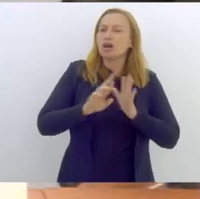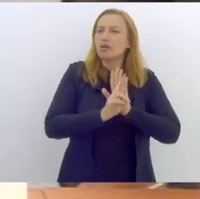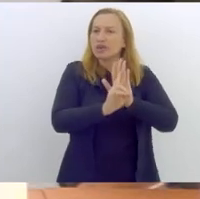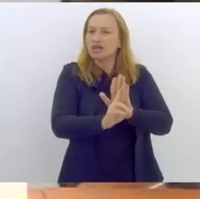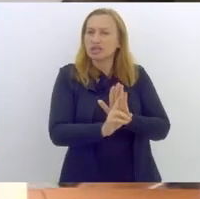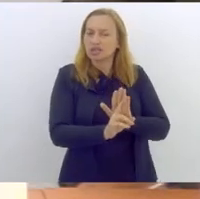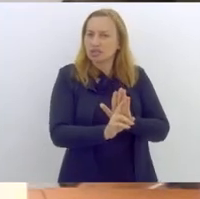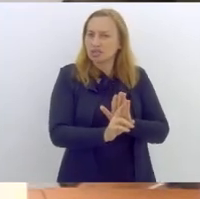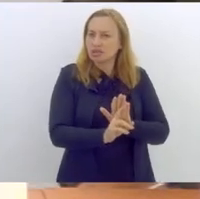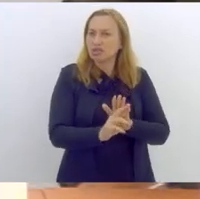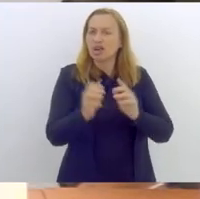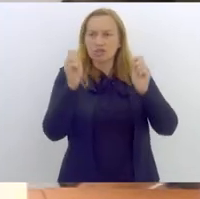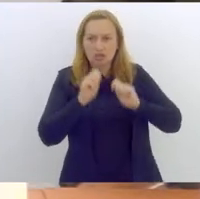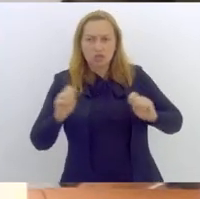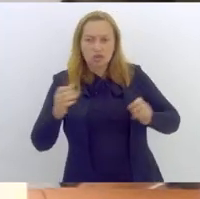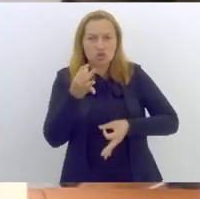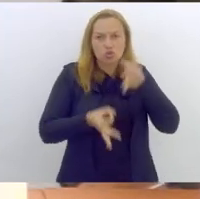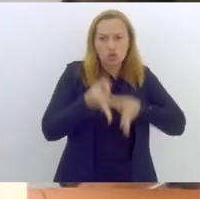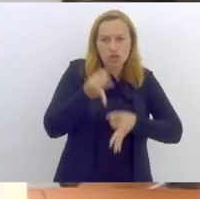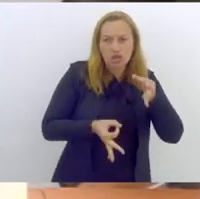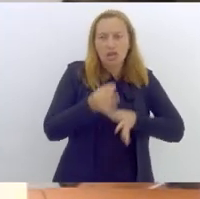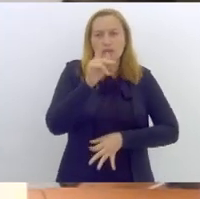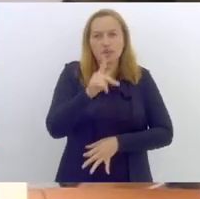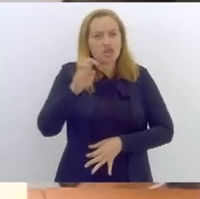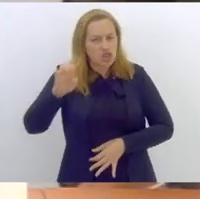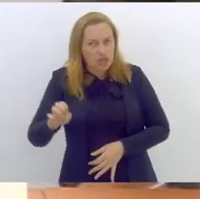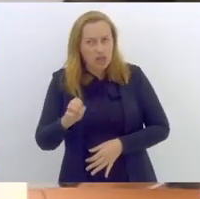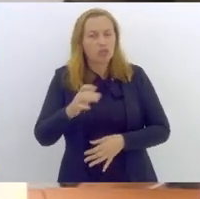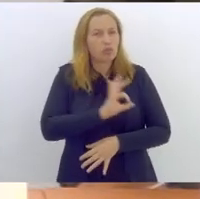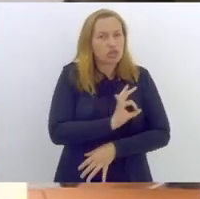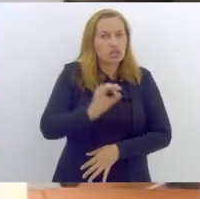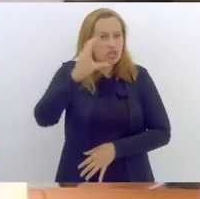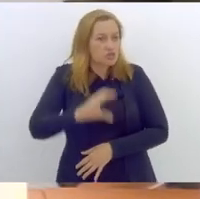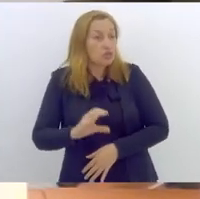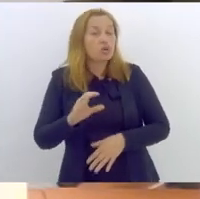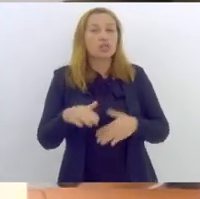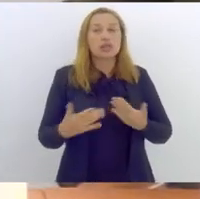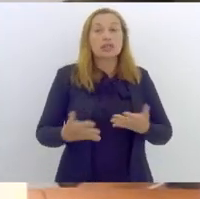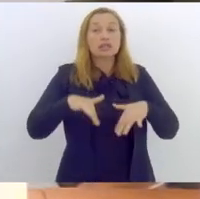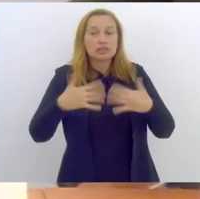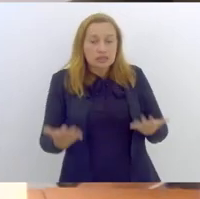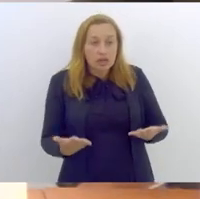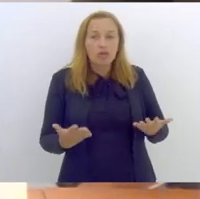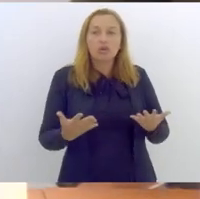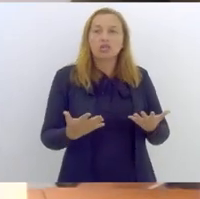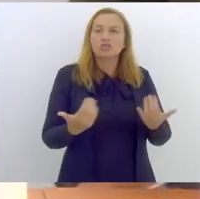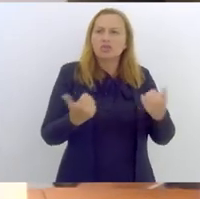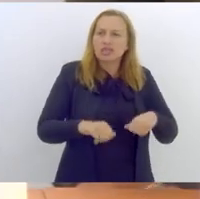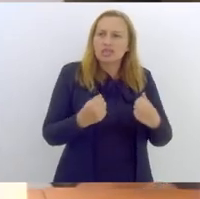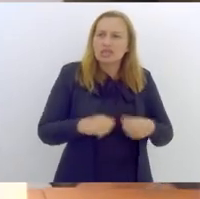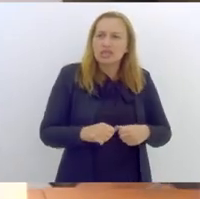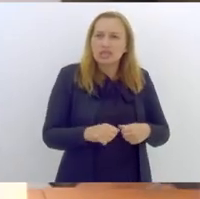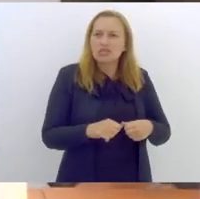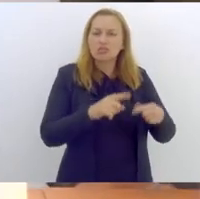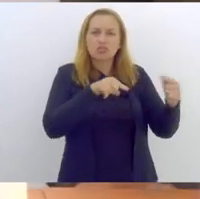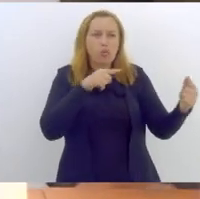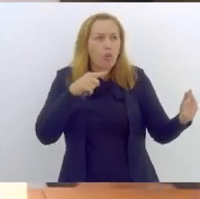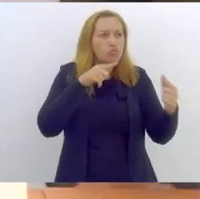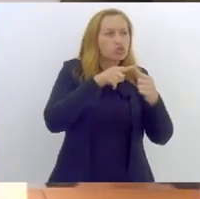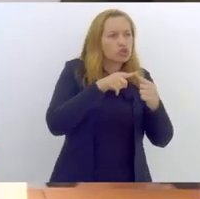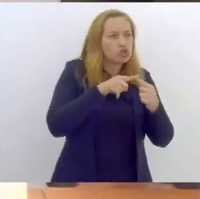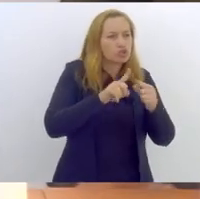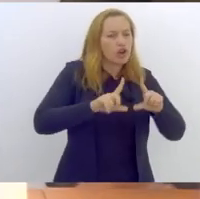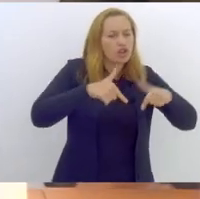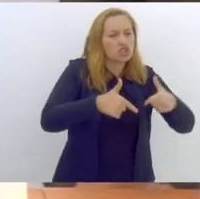representação da assessoria jurídica da PGA da Polícia Civil então que a gente fizesse assim uma rodada objetiva né